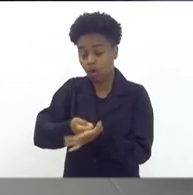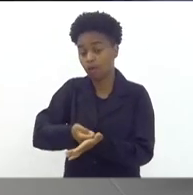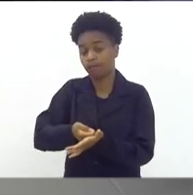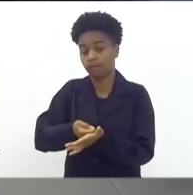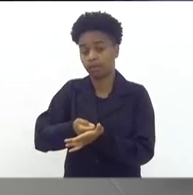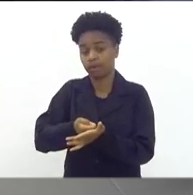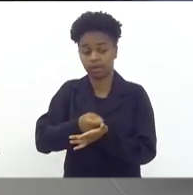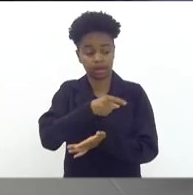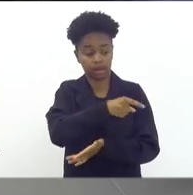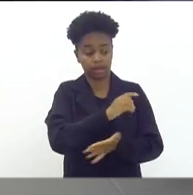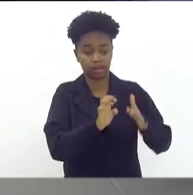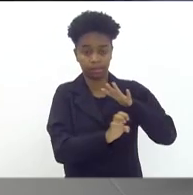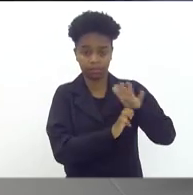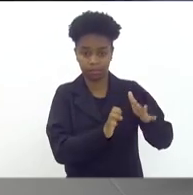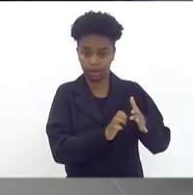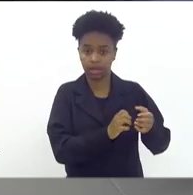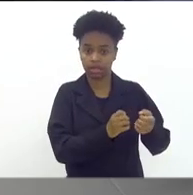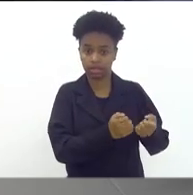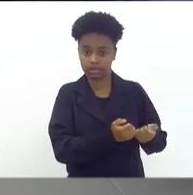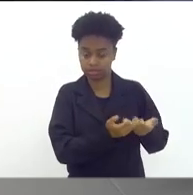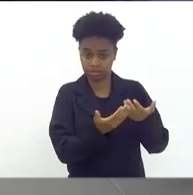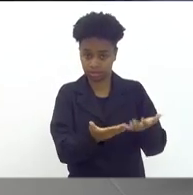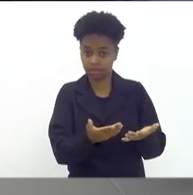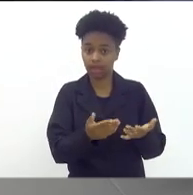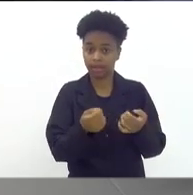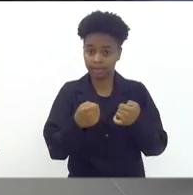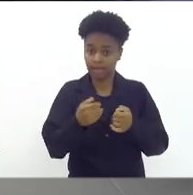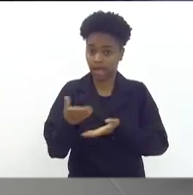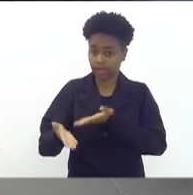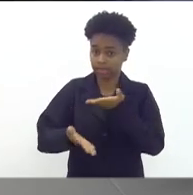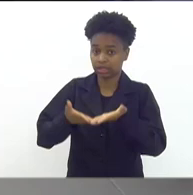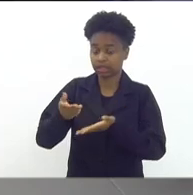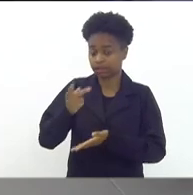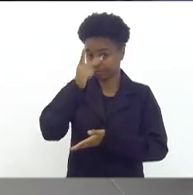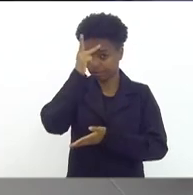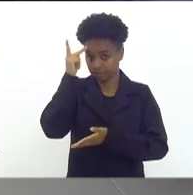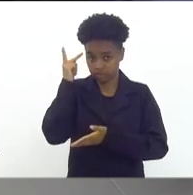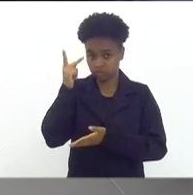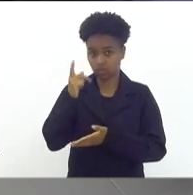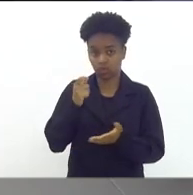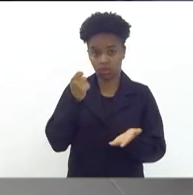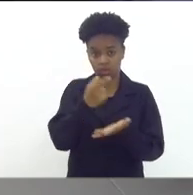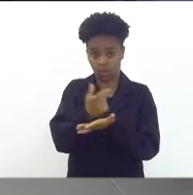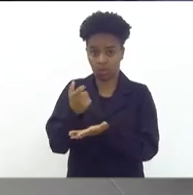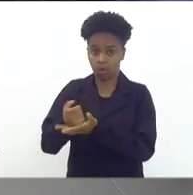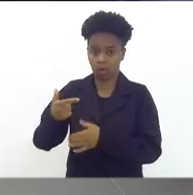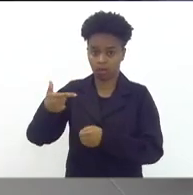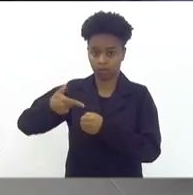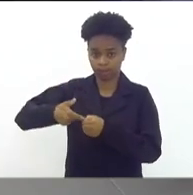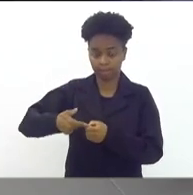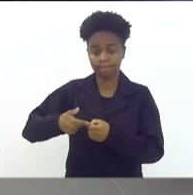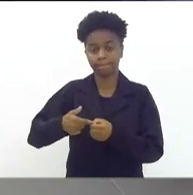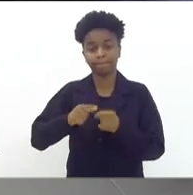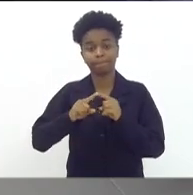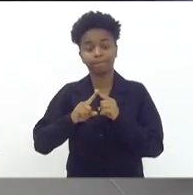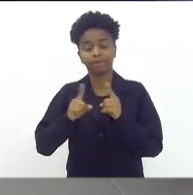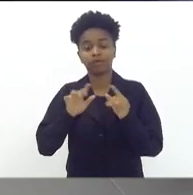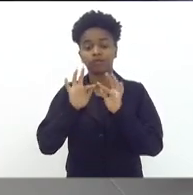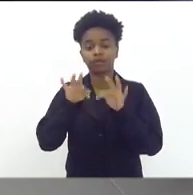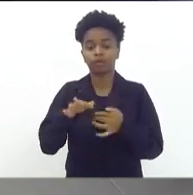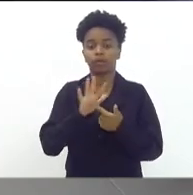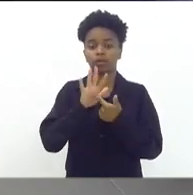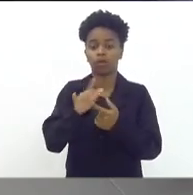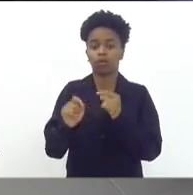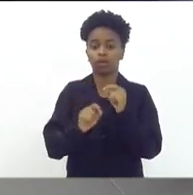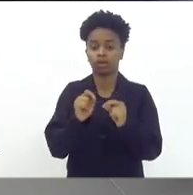novos pedidos de fornecimento ao consumidores obviamente desde que satisfeita as condições de rentabilidade e ao final diz o seguinte